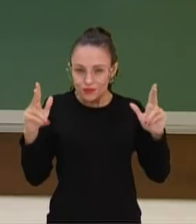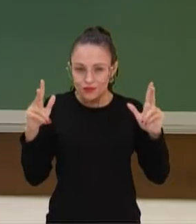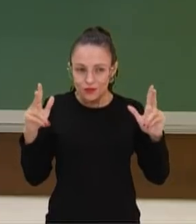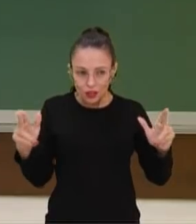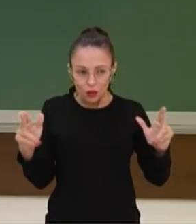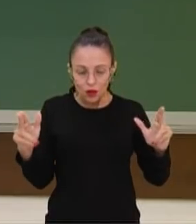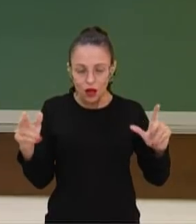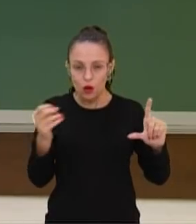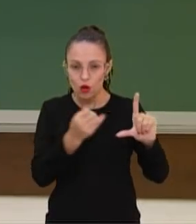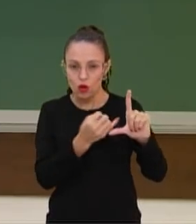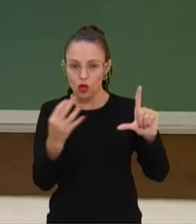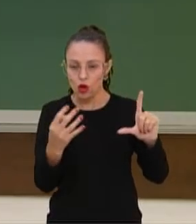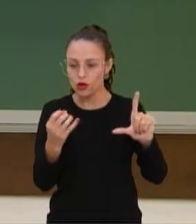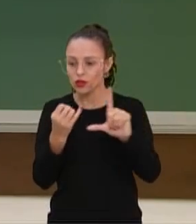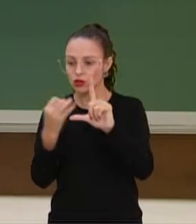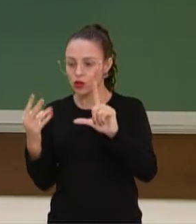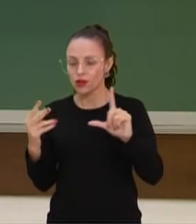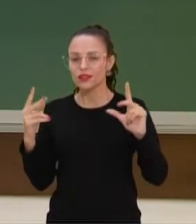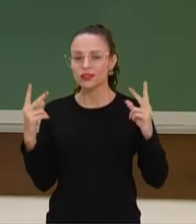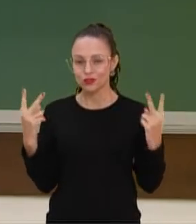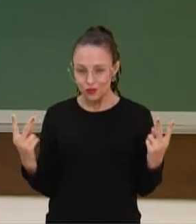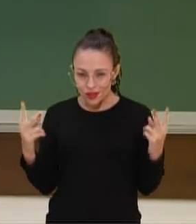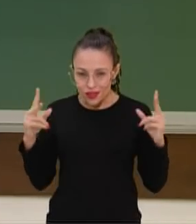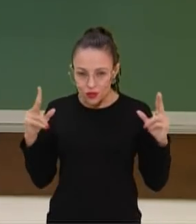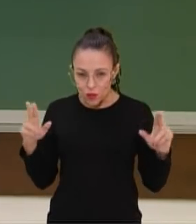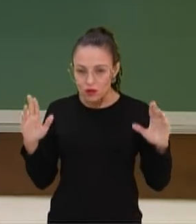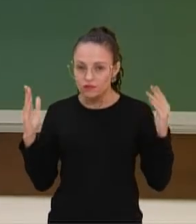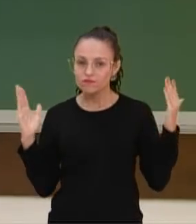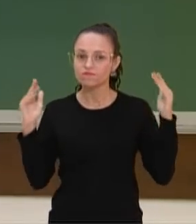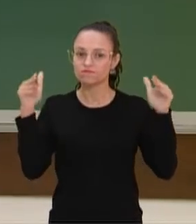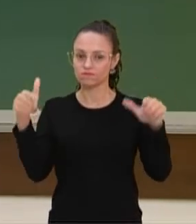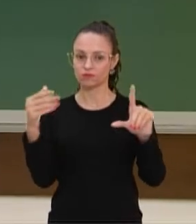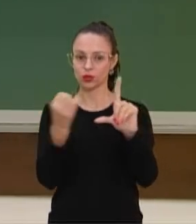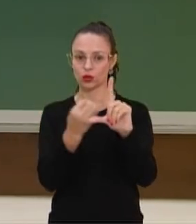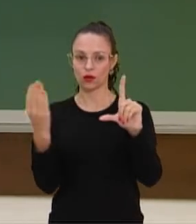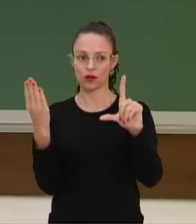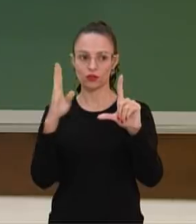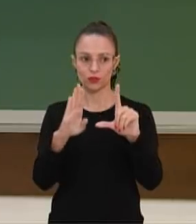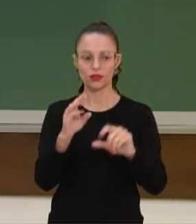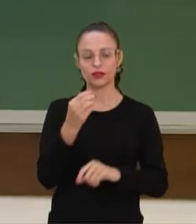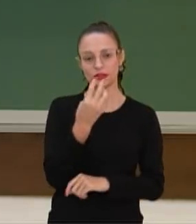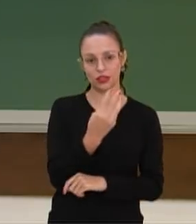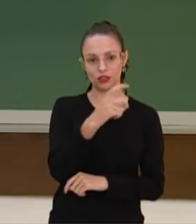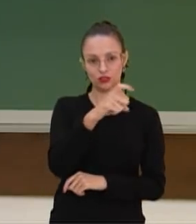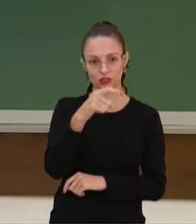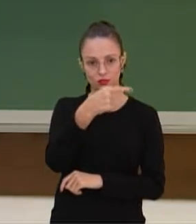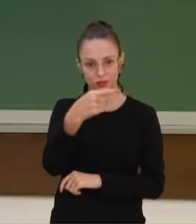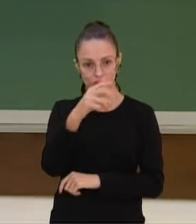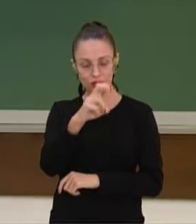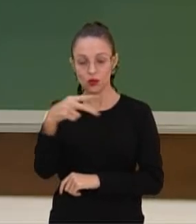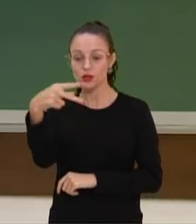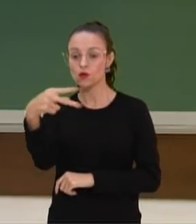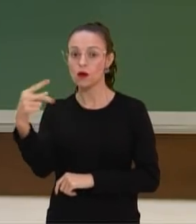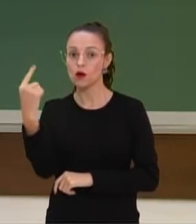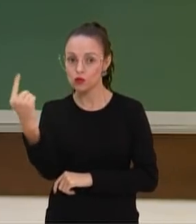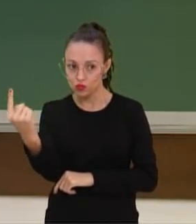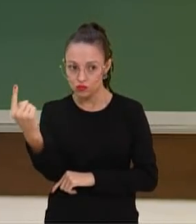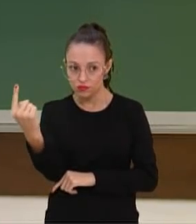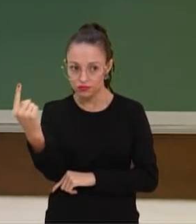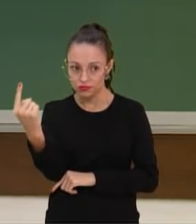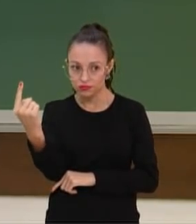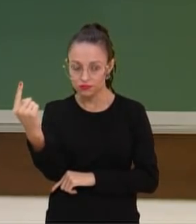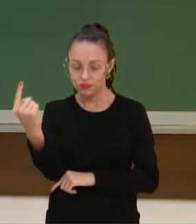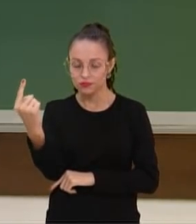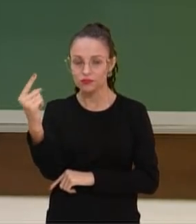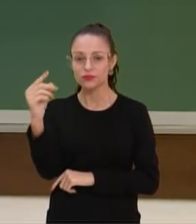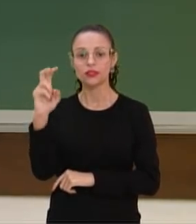dos logaritmos, eu vou trabalhar com os logaritmandos. 3x menos 5 igual a 1. Passa